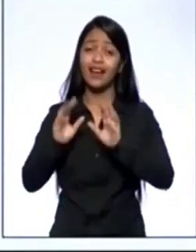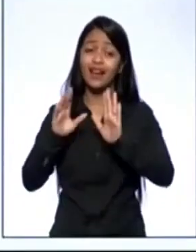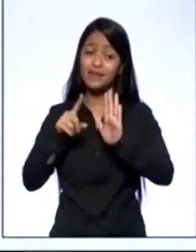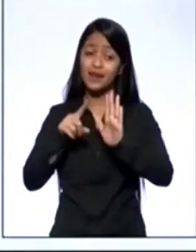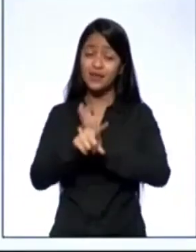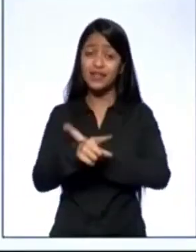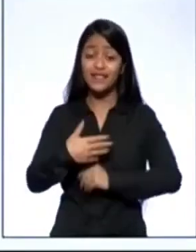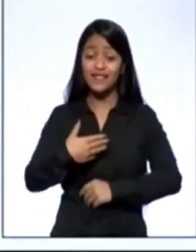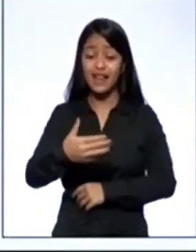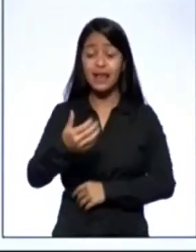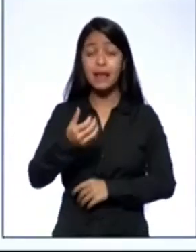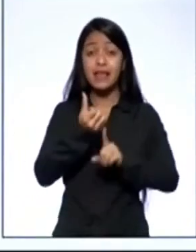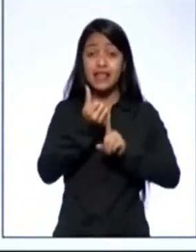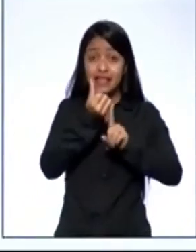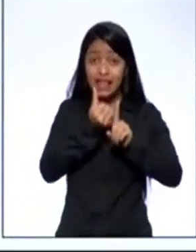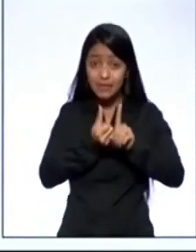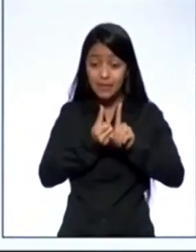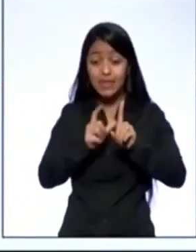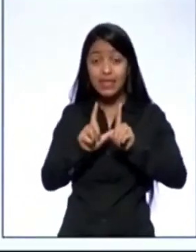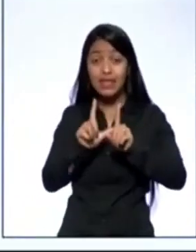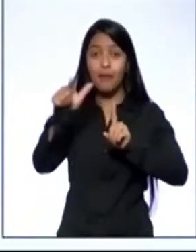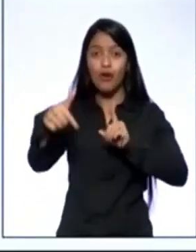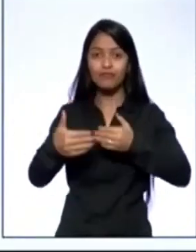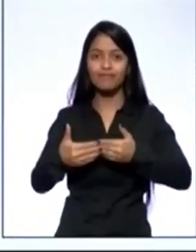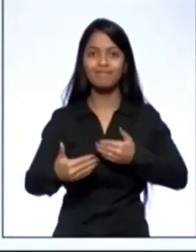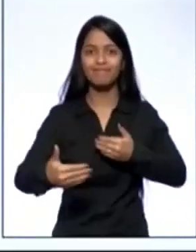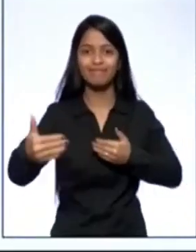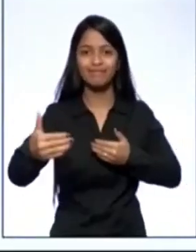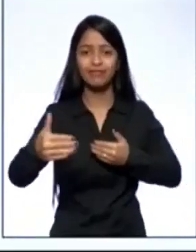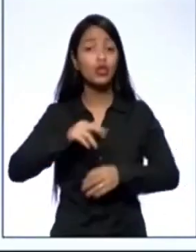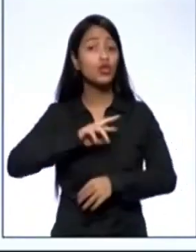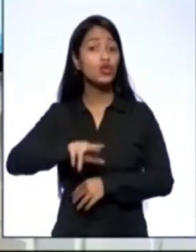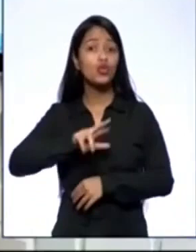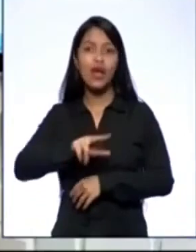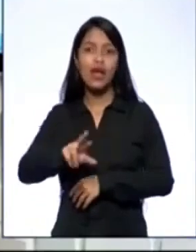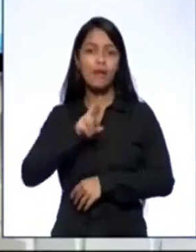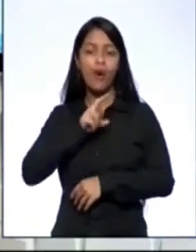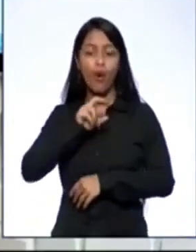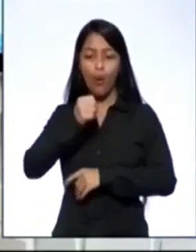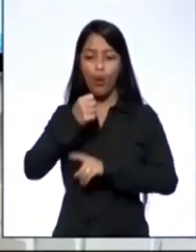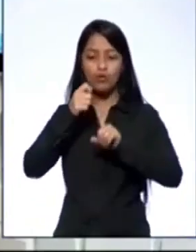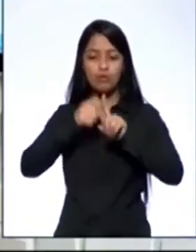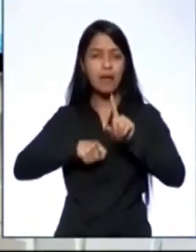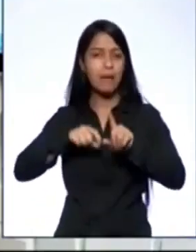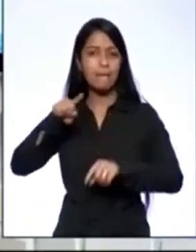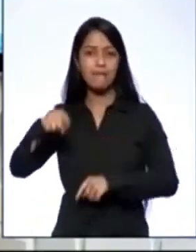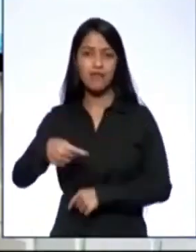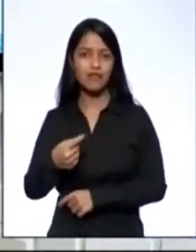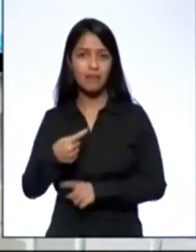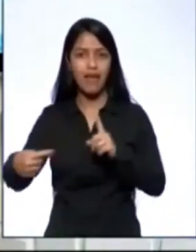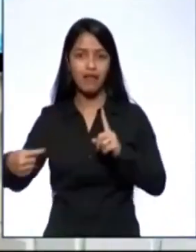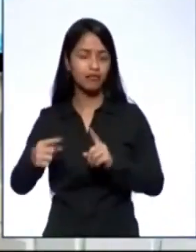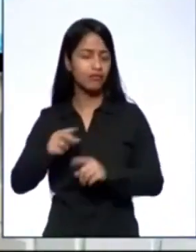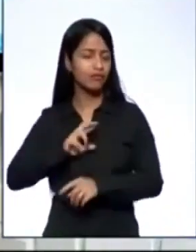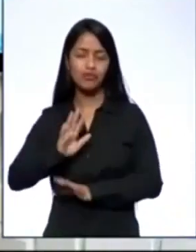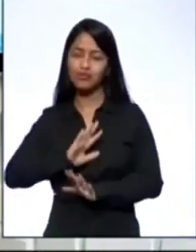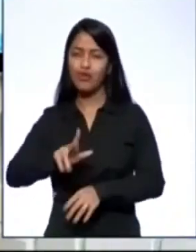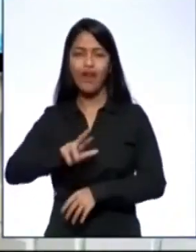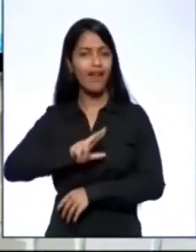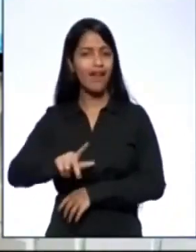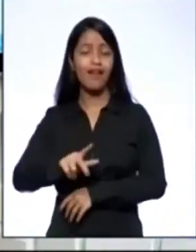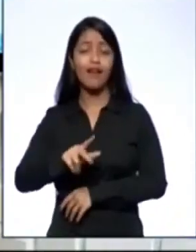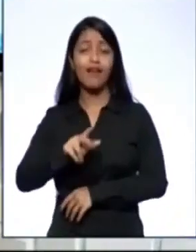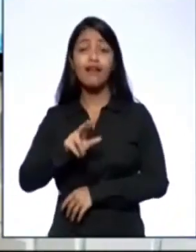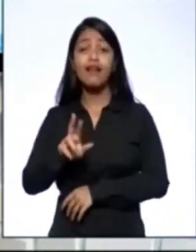o sexto mês a resposta não é oito meses e meio não não não é oito meses e meio